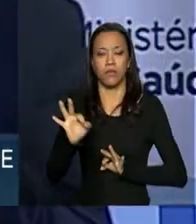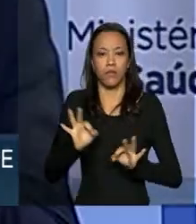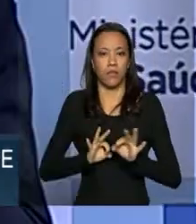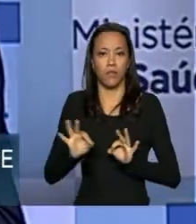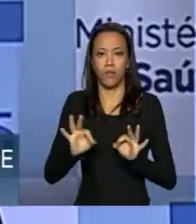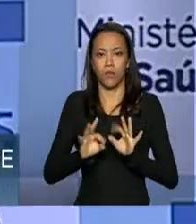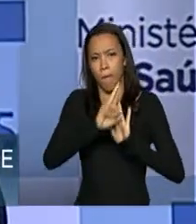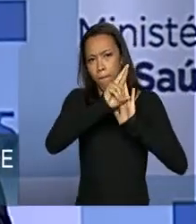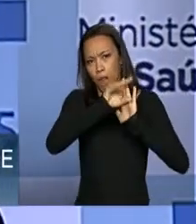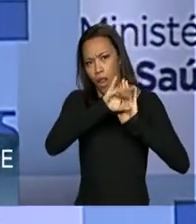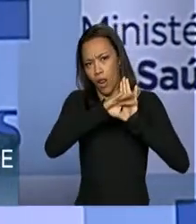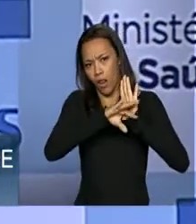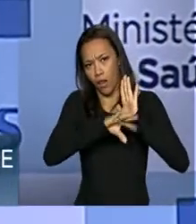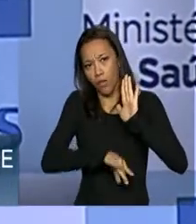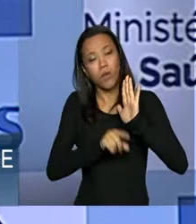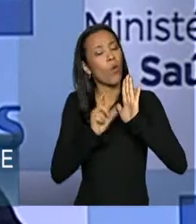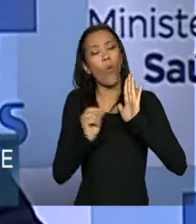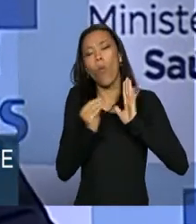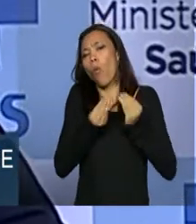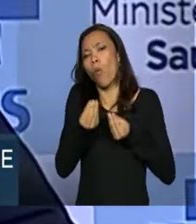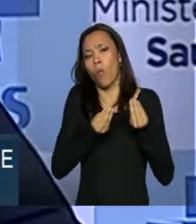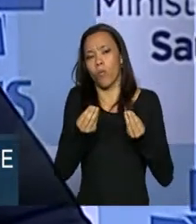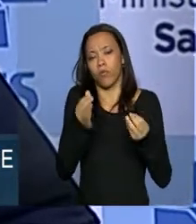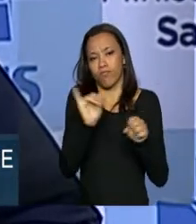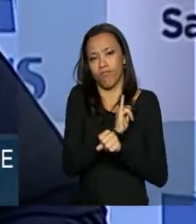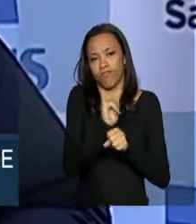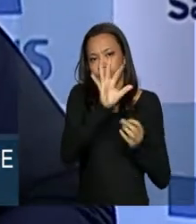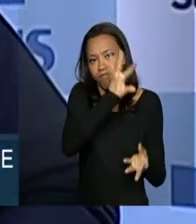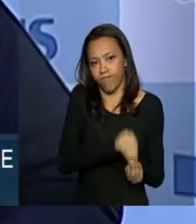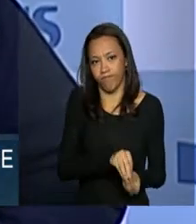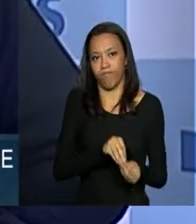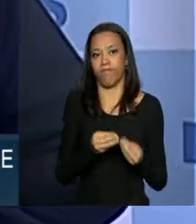essa vasta comunicação da seguinte forma.